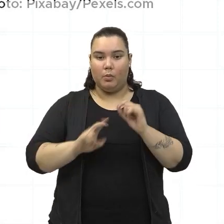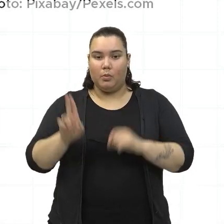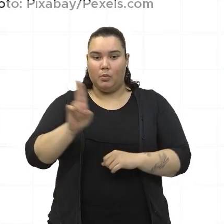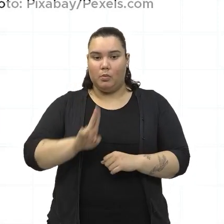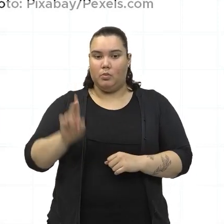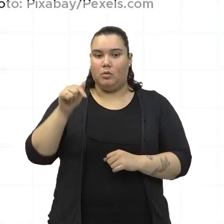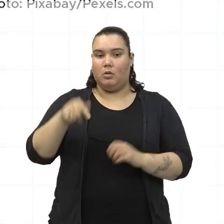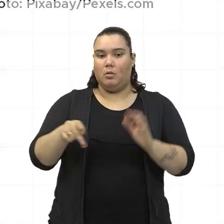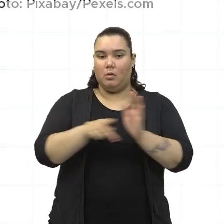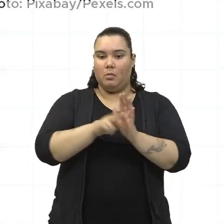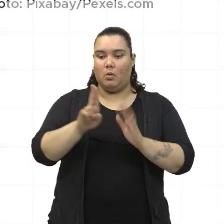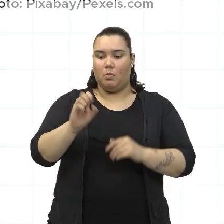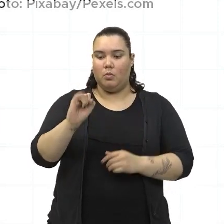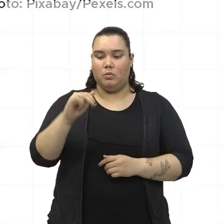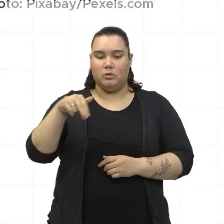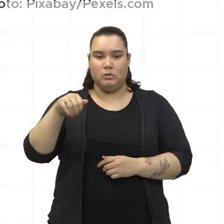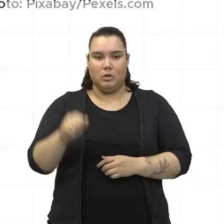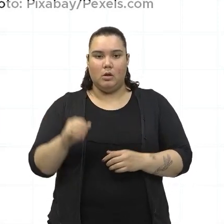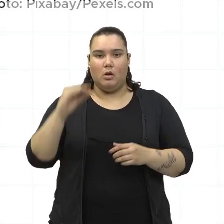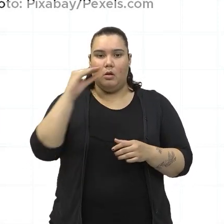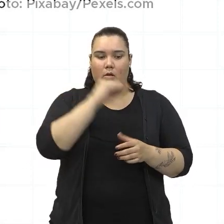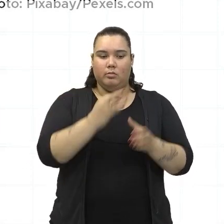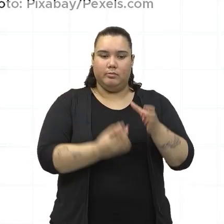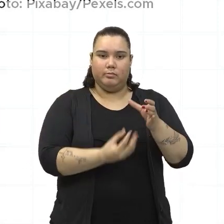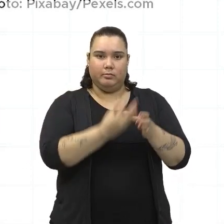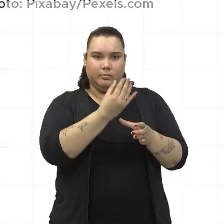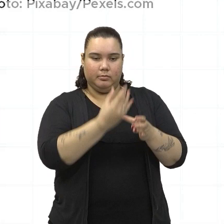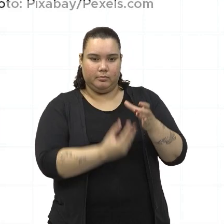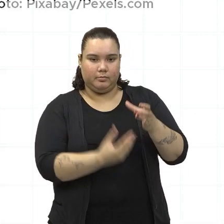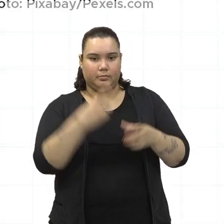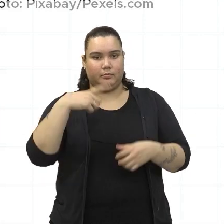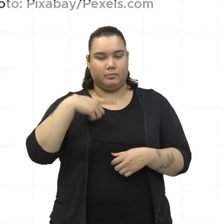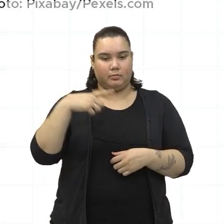usinas termoelétricas, a gente viu que tem aquelas caldeiras, onde vai